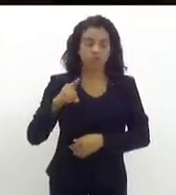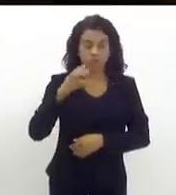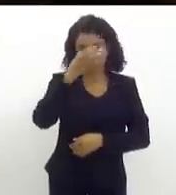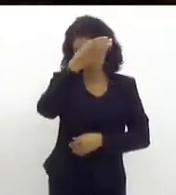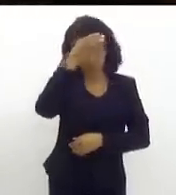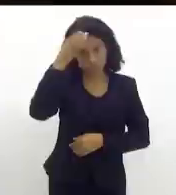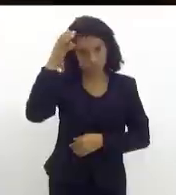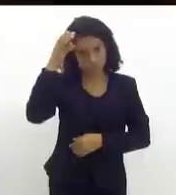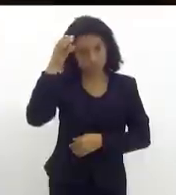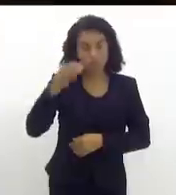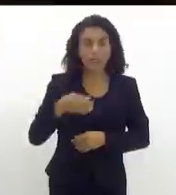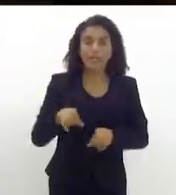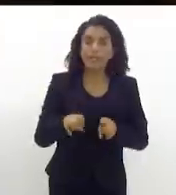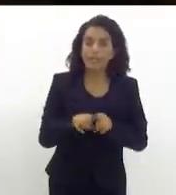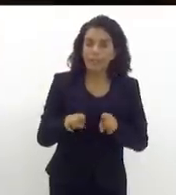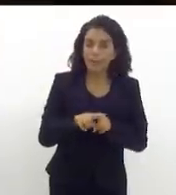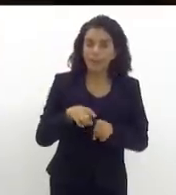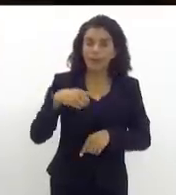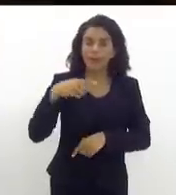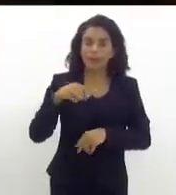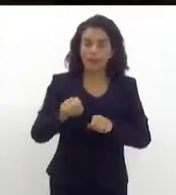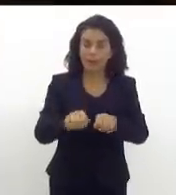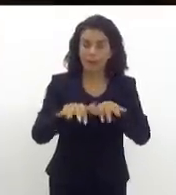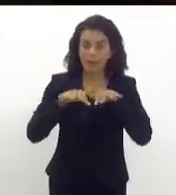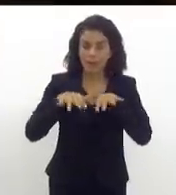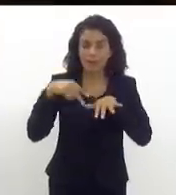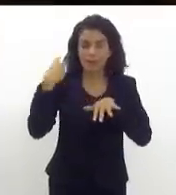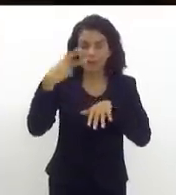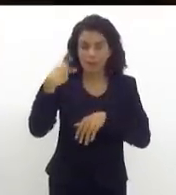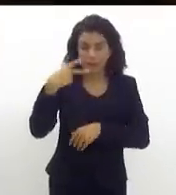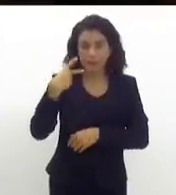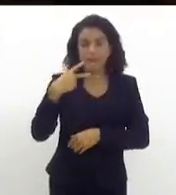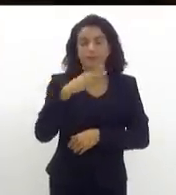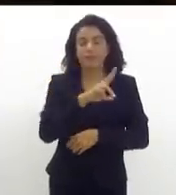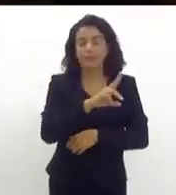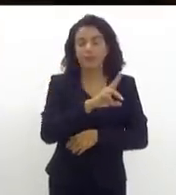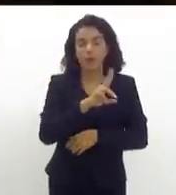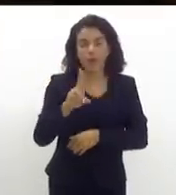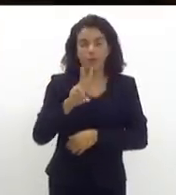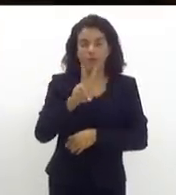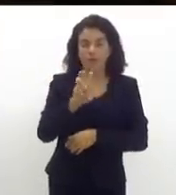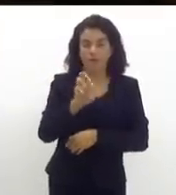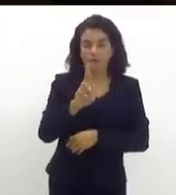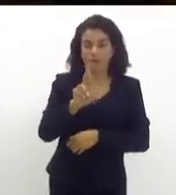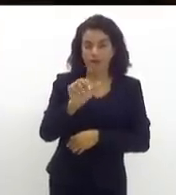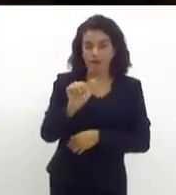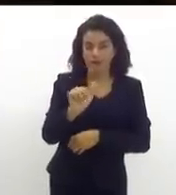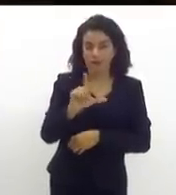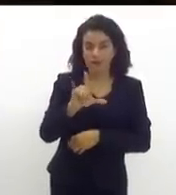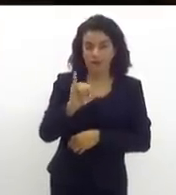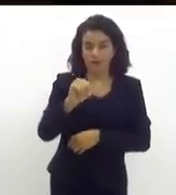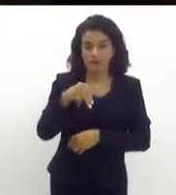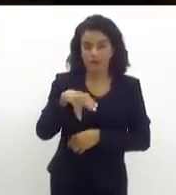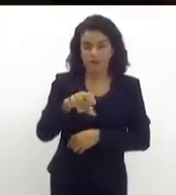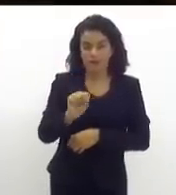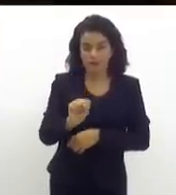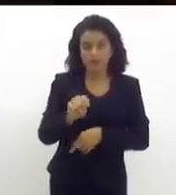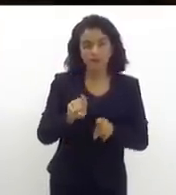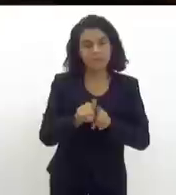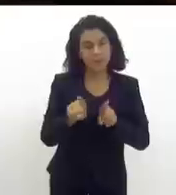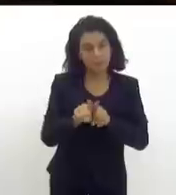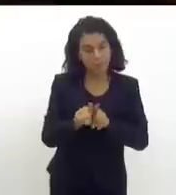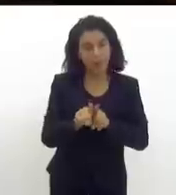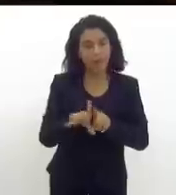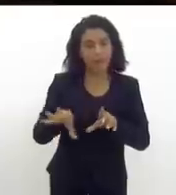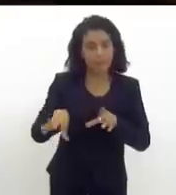e na Câmara Municipal a vereadora Vera Lins é presidente da Comissão de Defesa do Consumidor